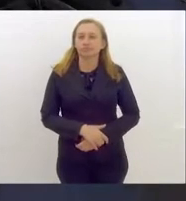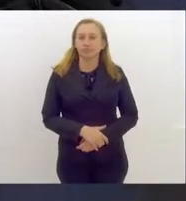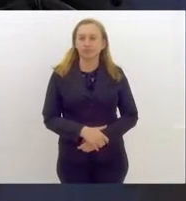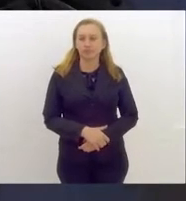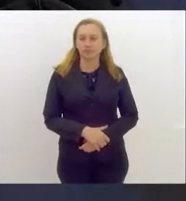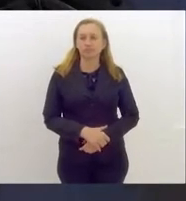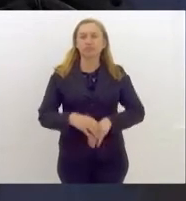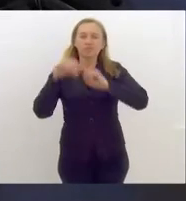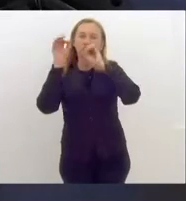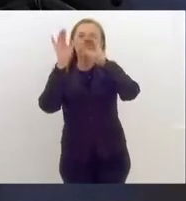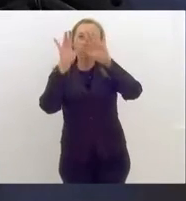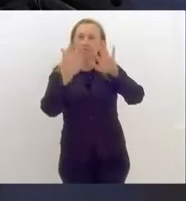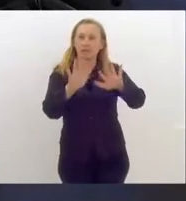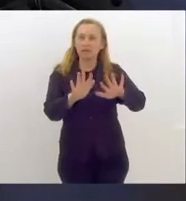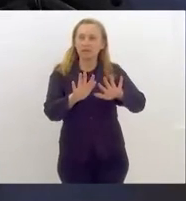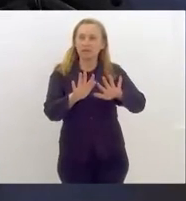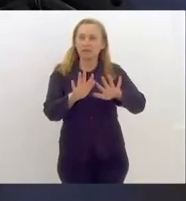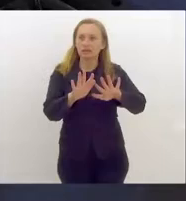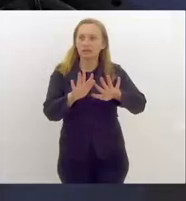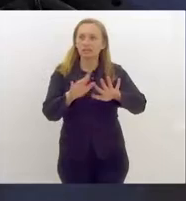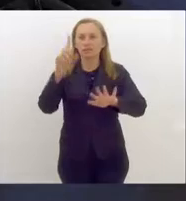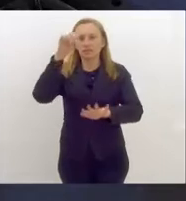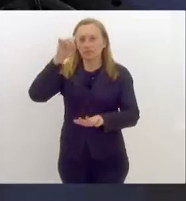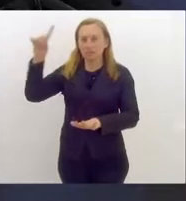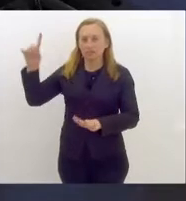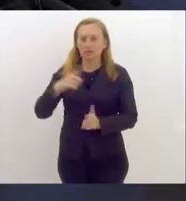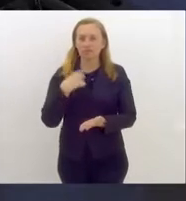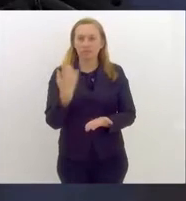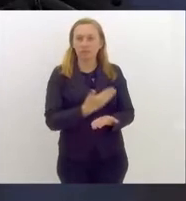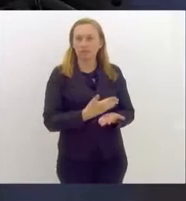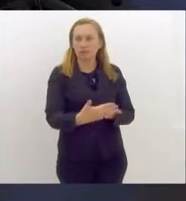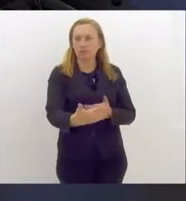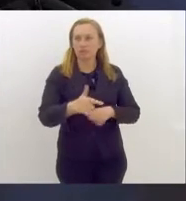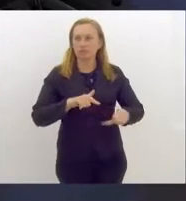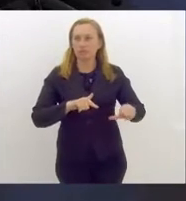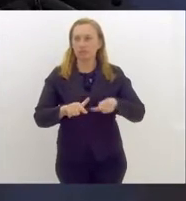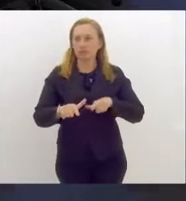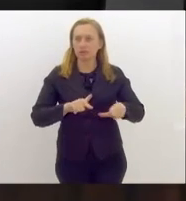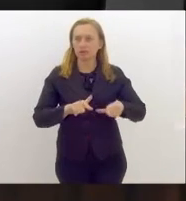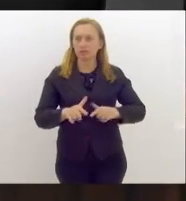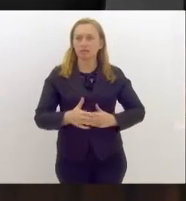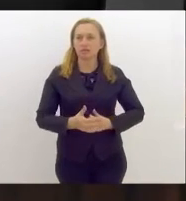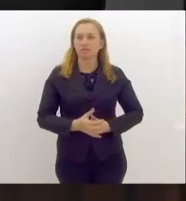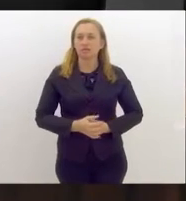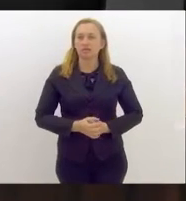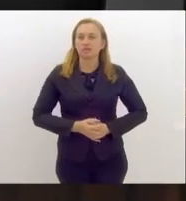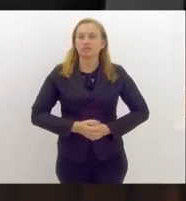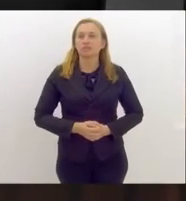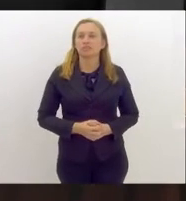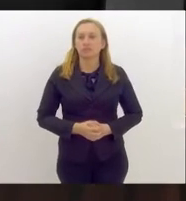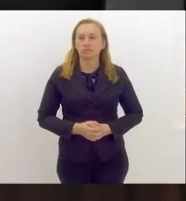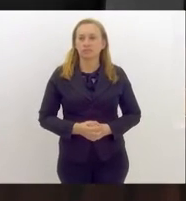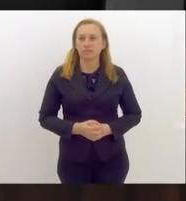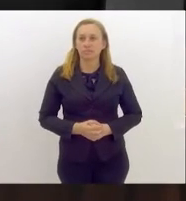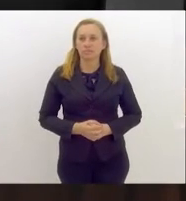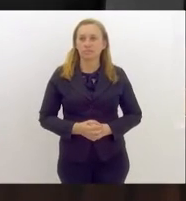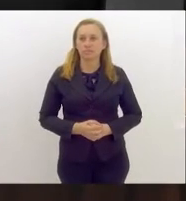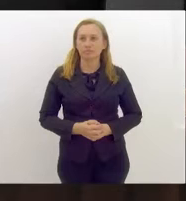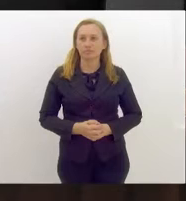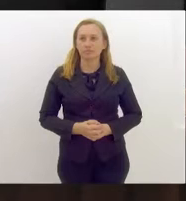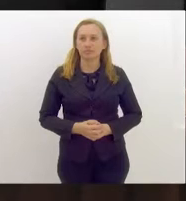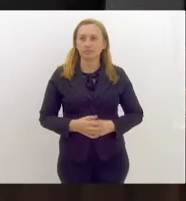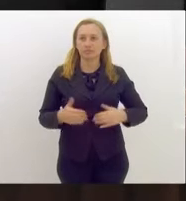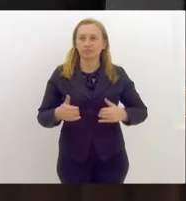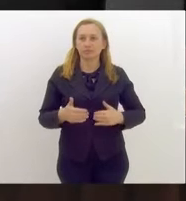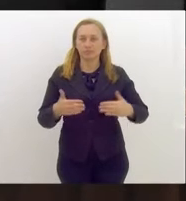a venda número rendimento número legal e sobre a proteção Deus e de Oxalá iniciamos os nossos trabalhos